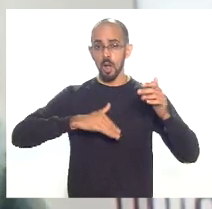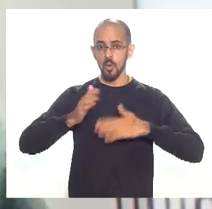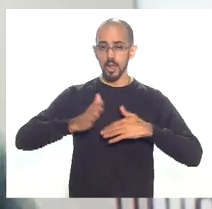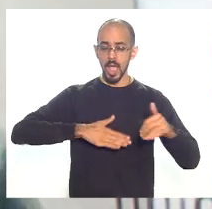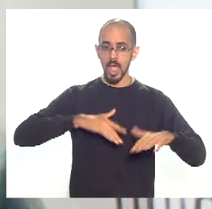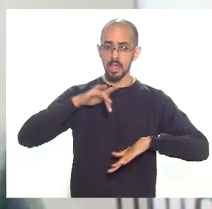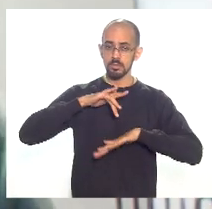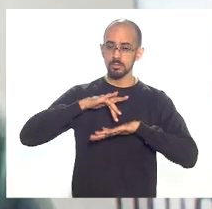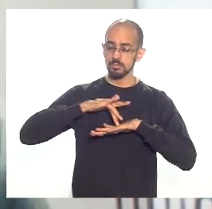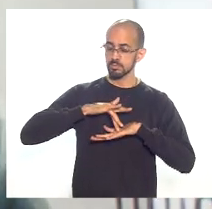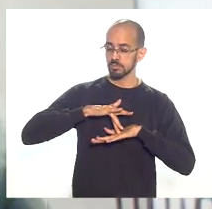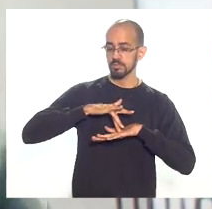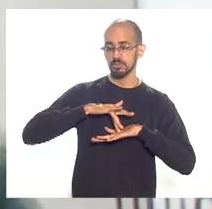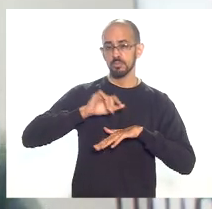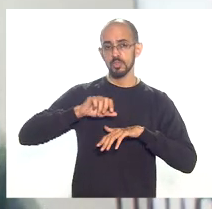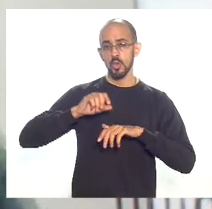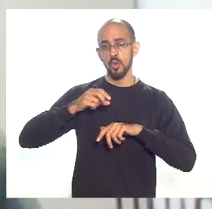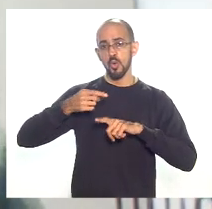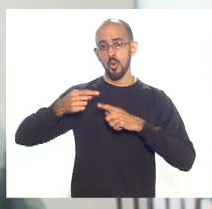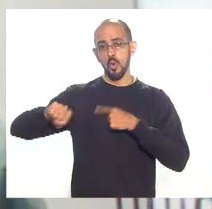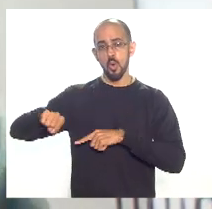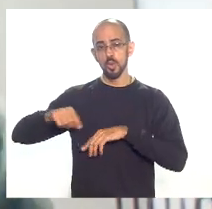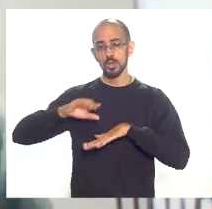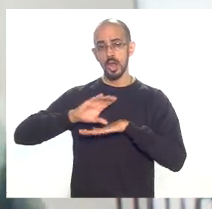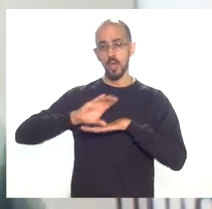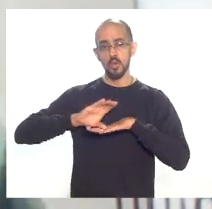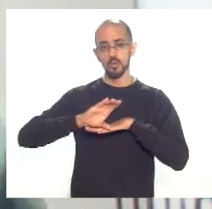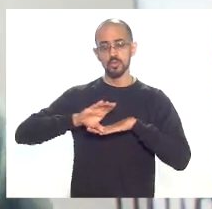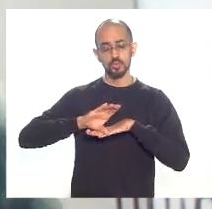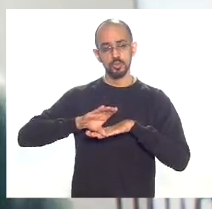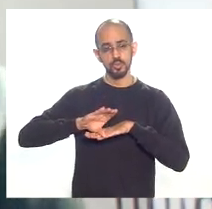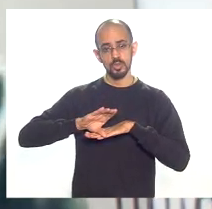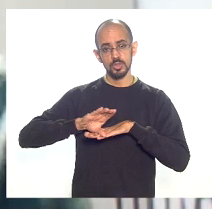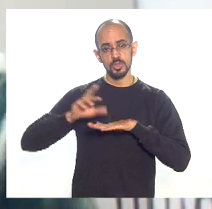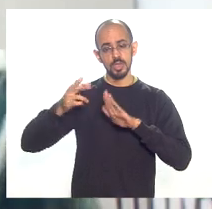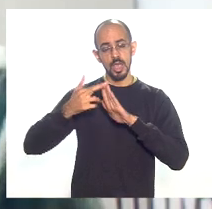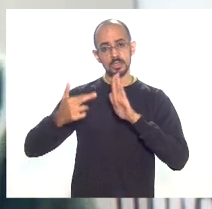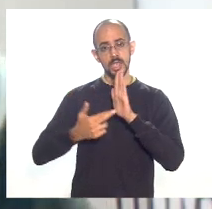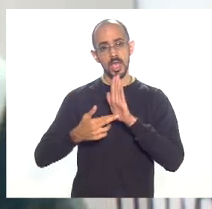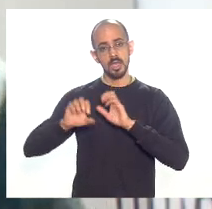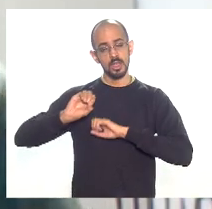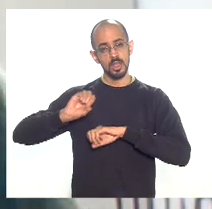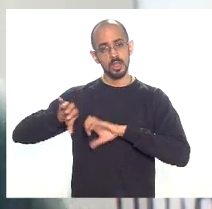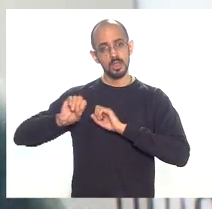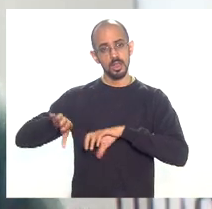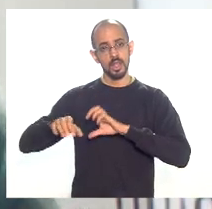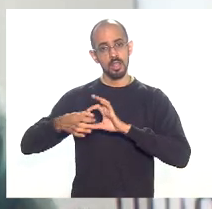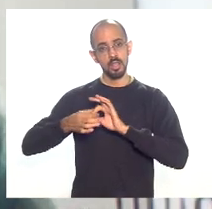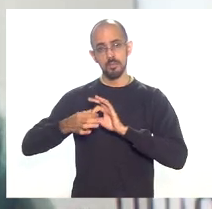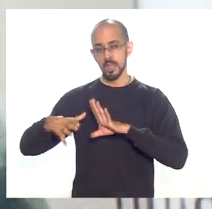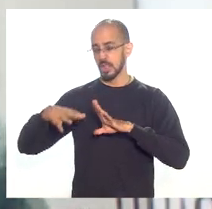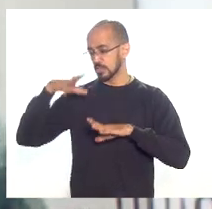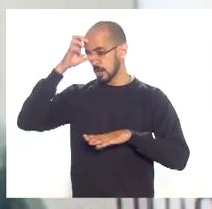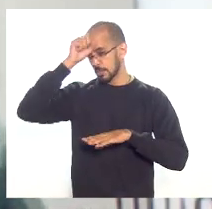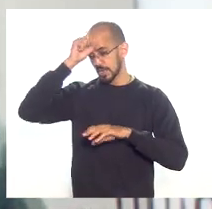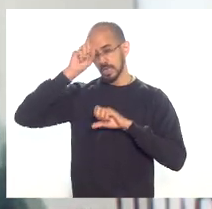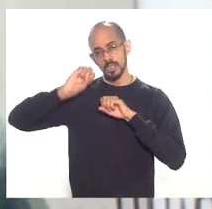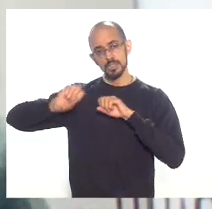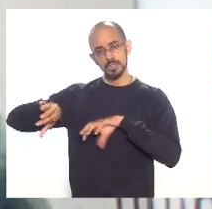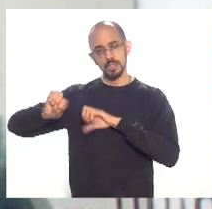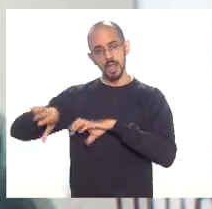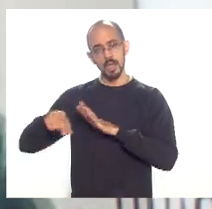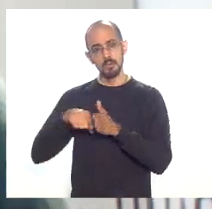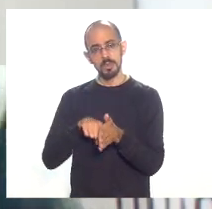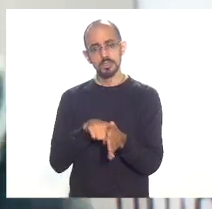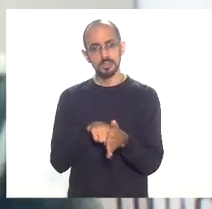represente violação aos princípios constitucionais e demais normas que regem a educação nacional em especial contra a liberdade de aprender ensinar pesquisar e